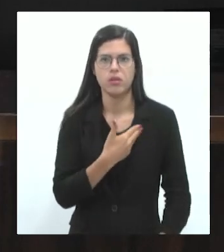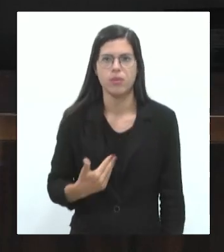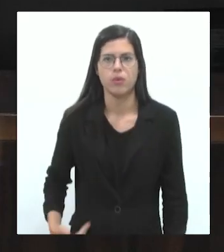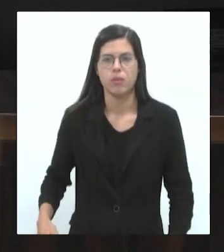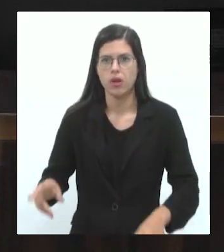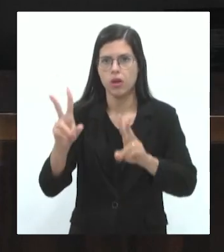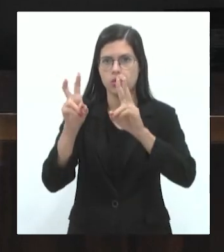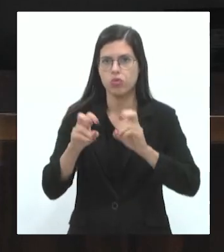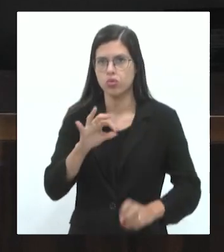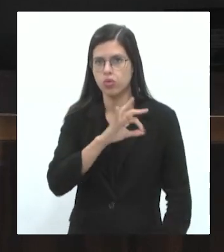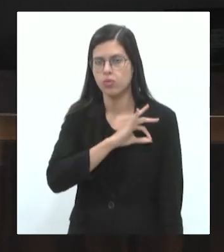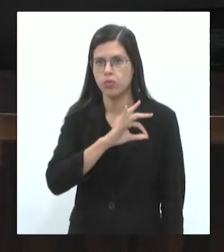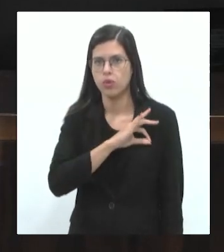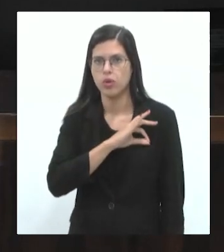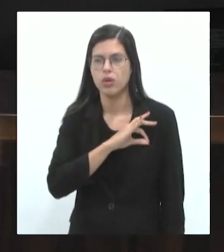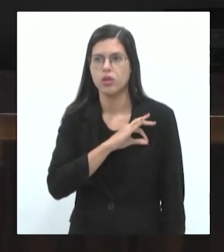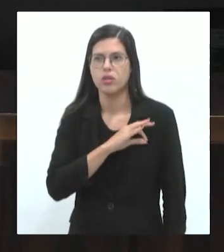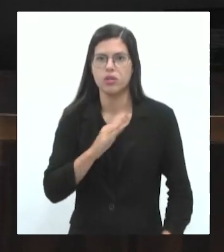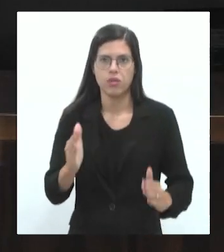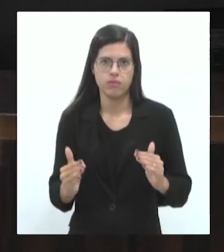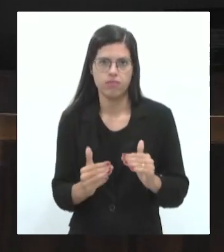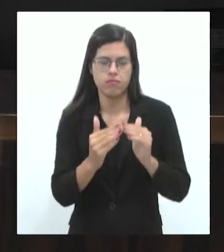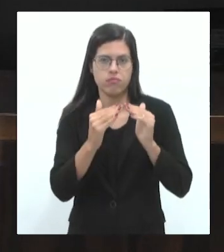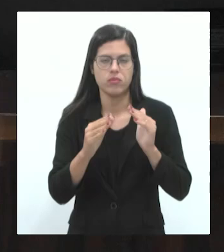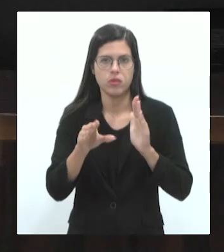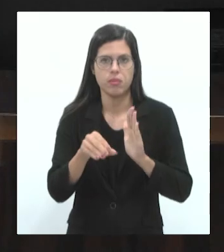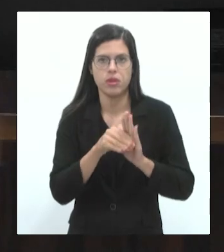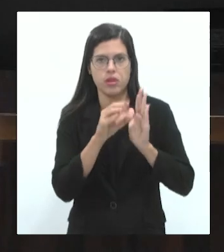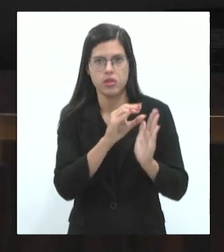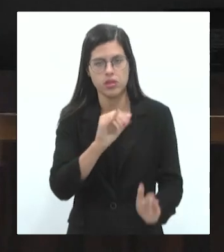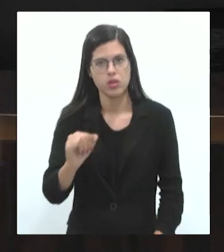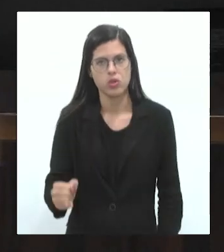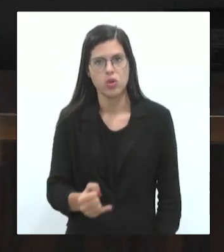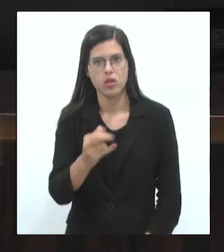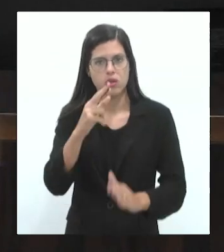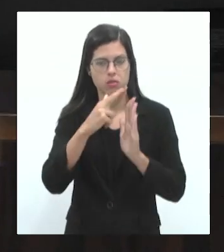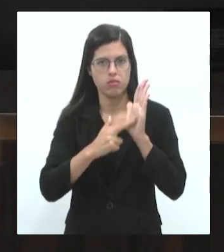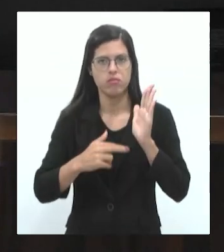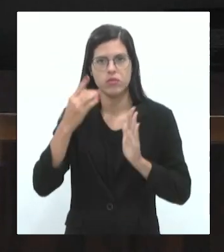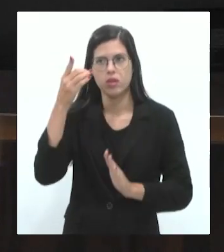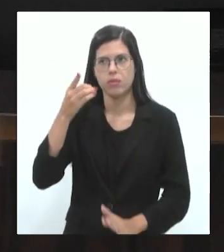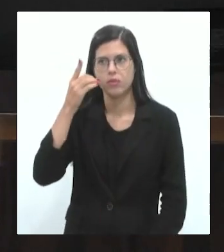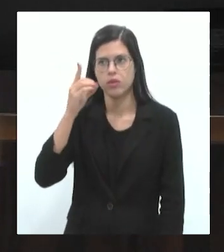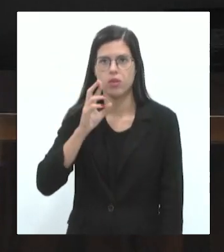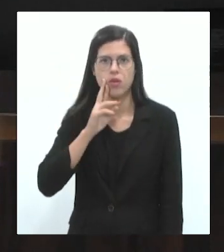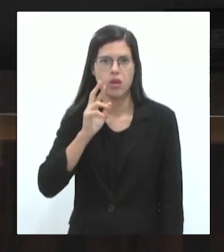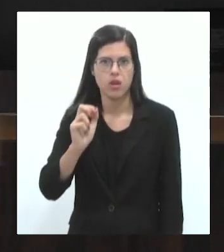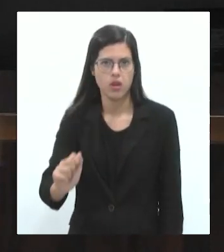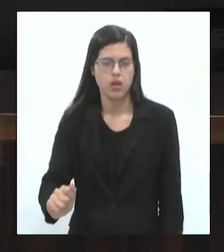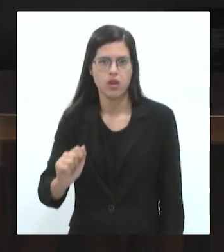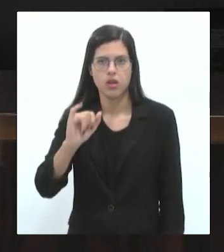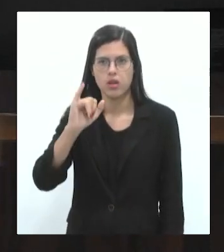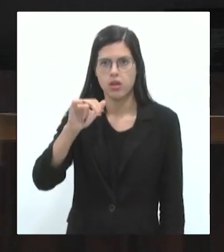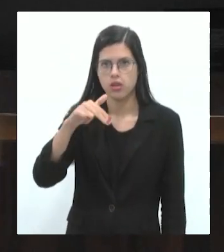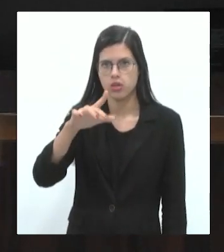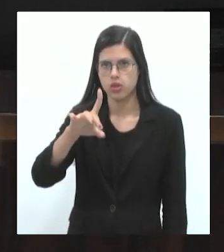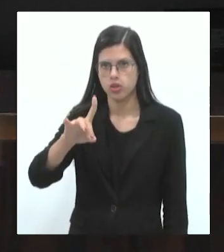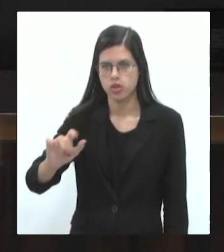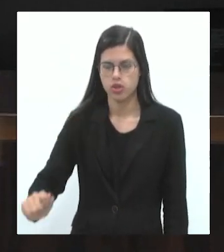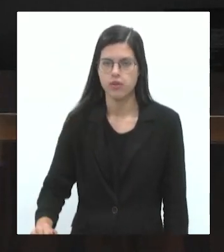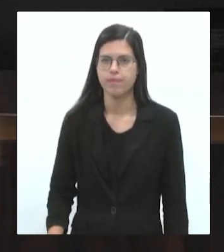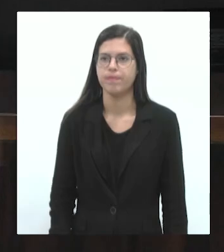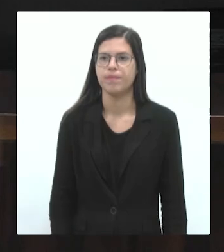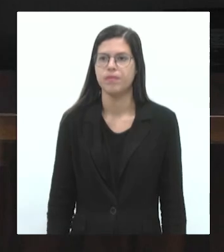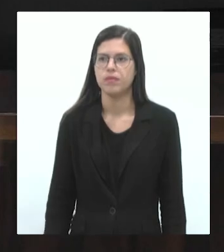Assuntos de Polícia favorável com as emendas da CCJ. Relatoria dos deputados Rodrigo Amorim e Índia Armelau.